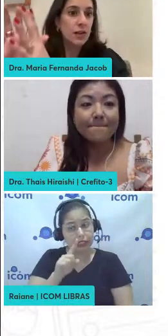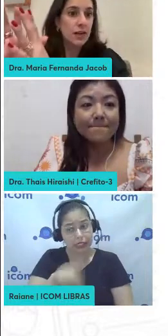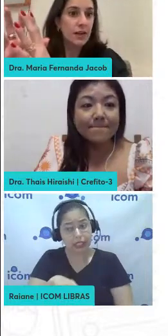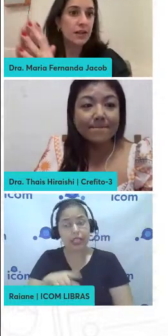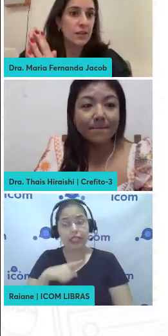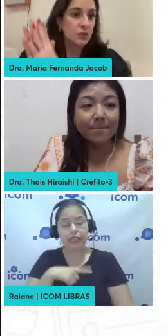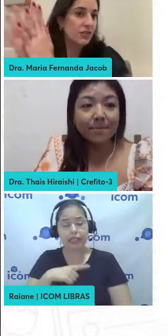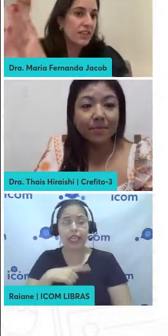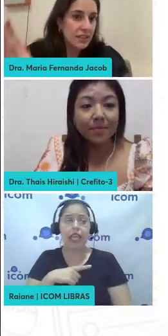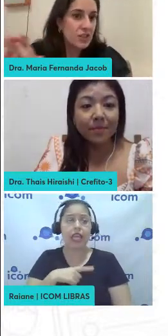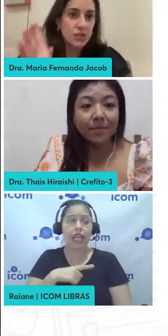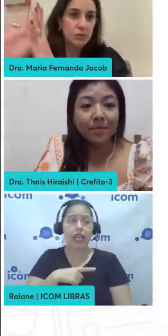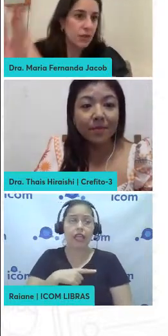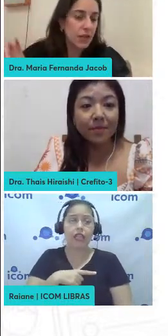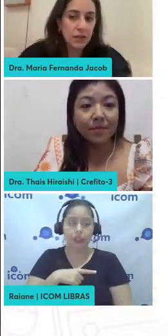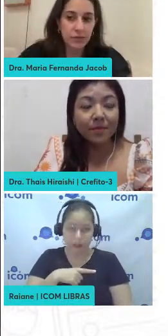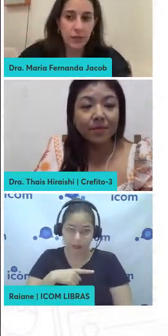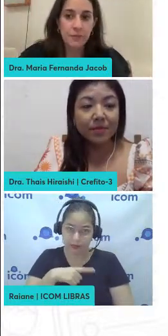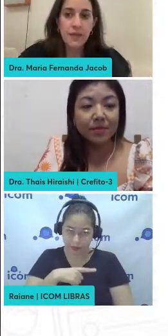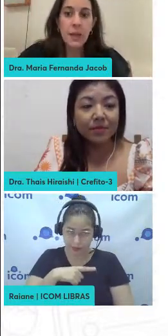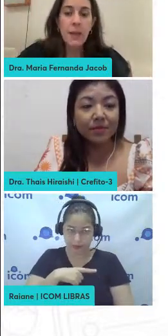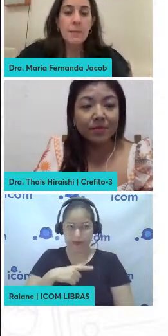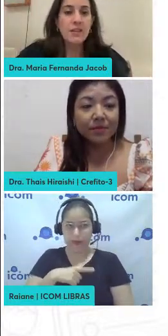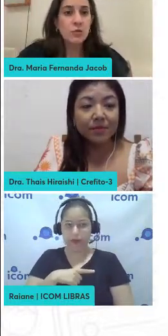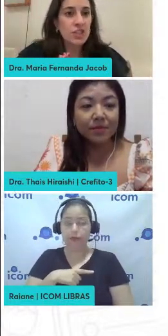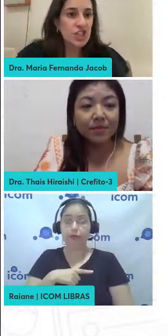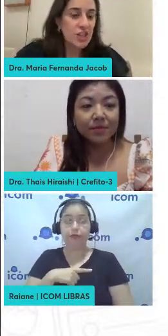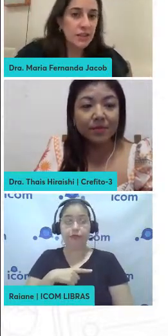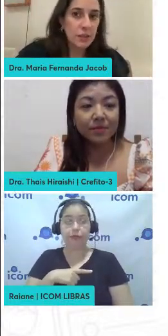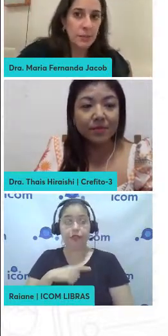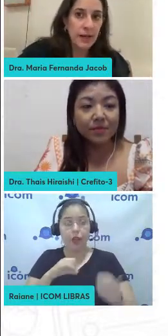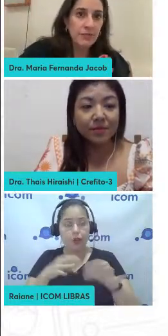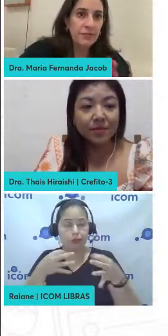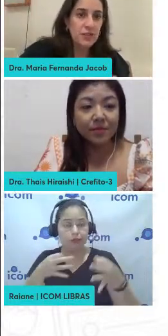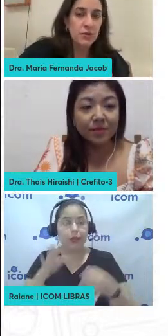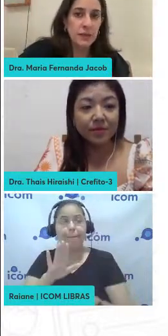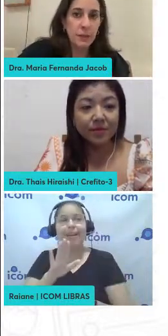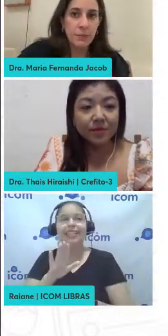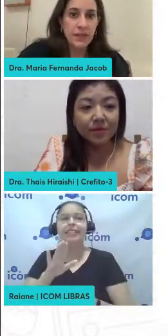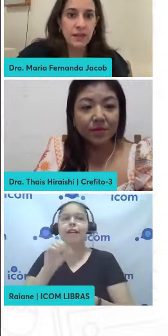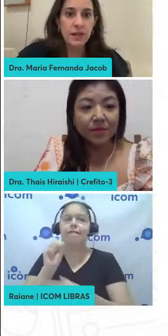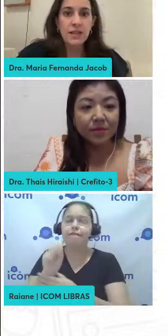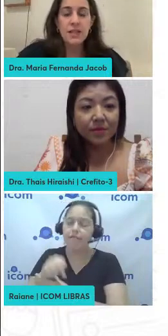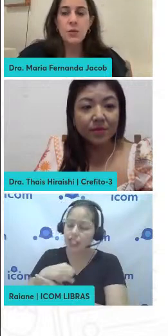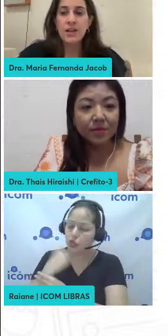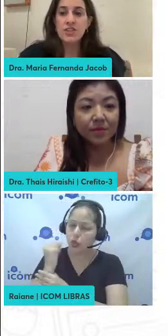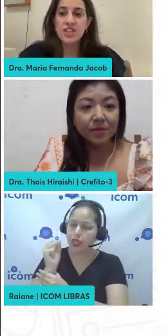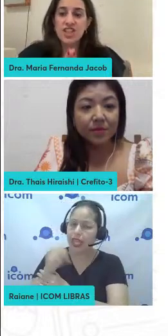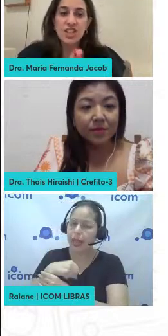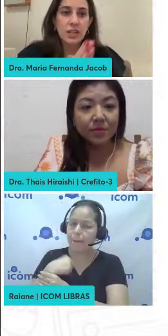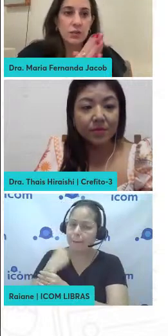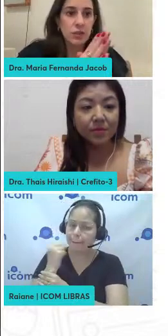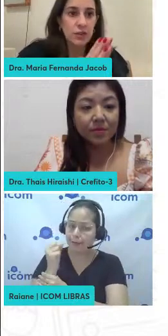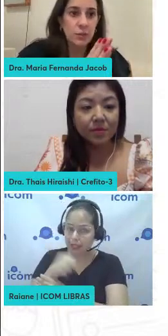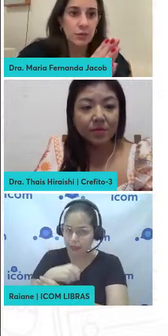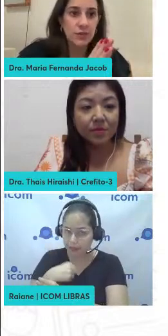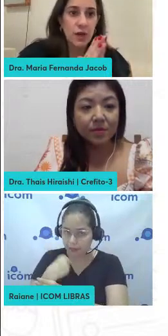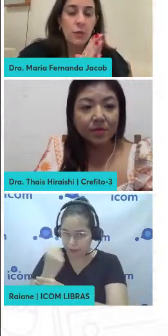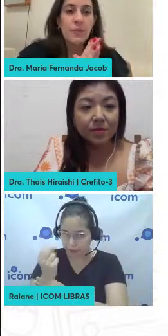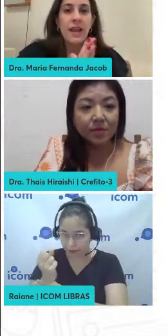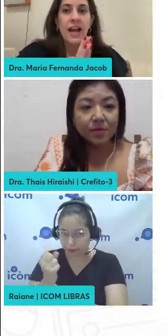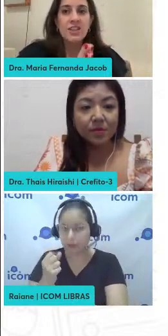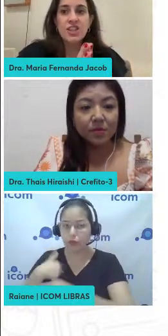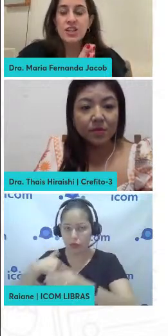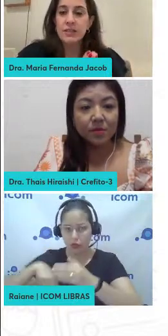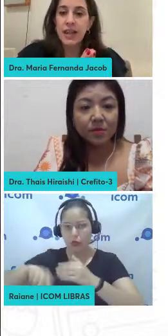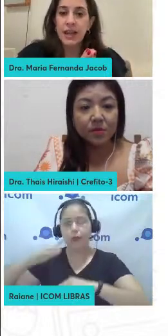a sua vertente também, enfim. Mas quando a gente entra para a fisioterapia, e eu acho que a gente, dentro da nossa